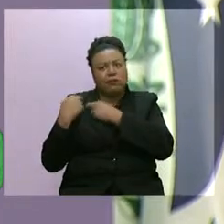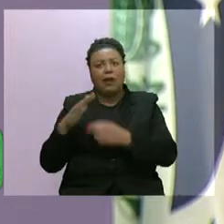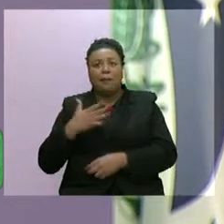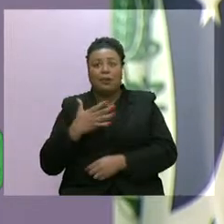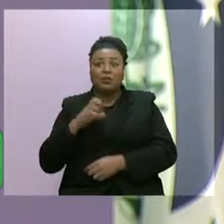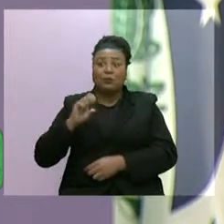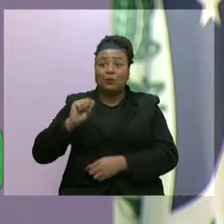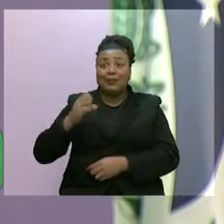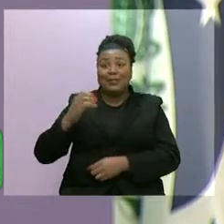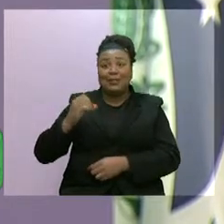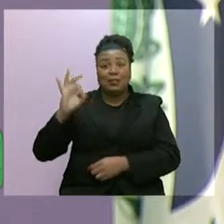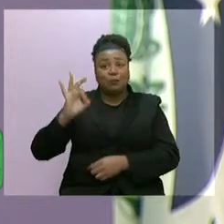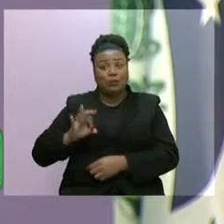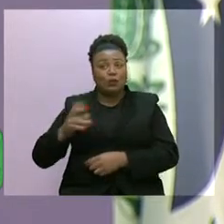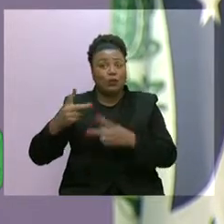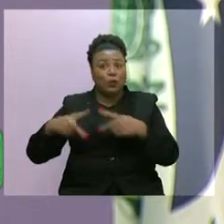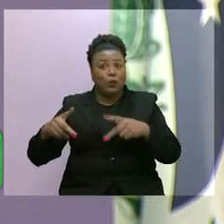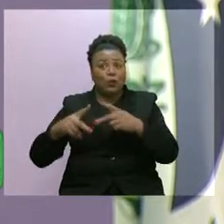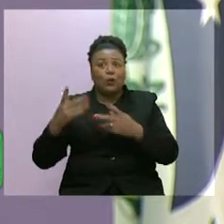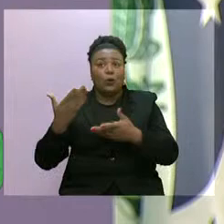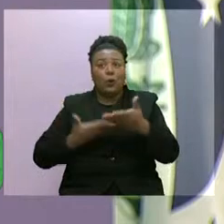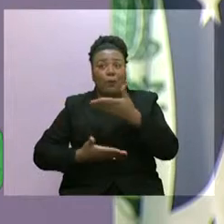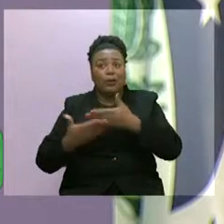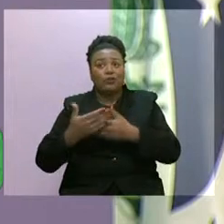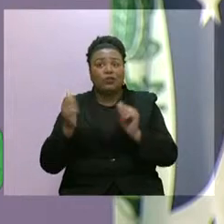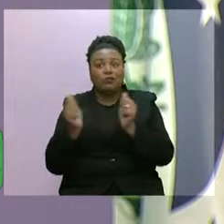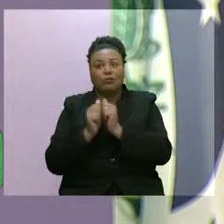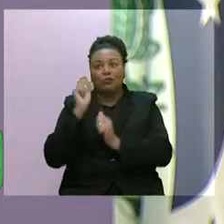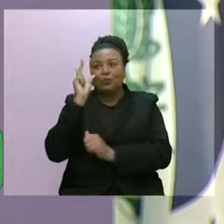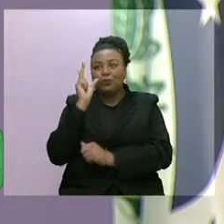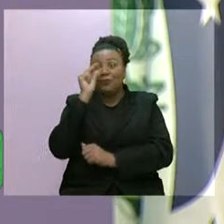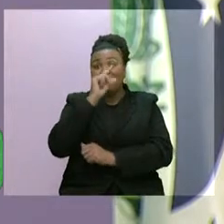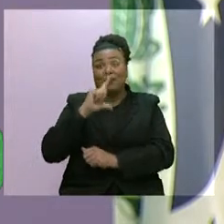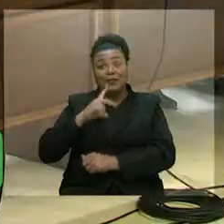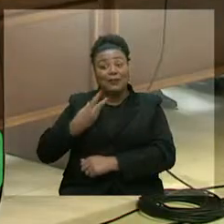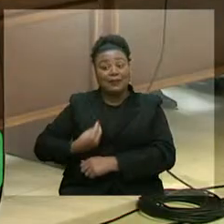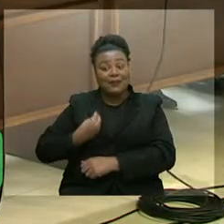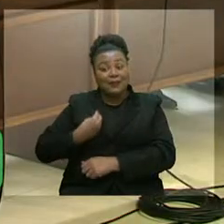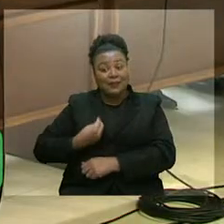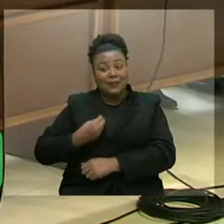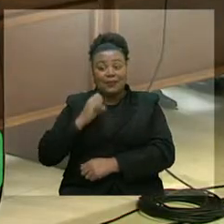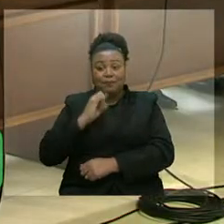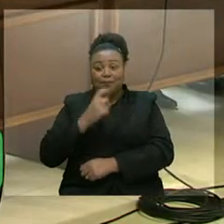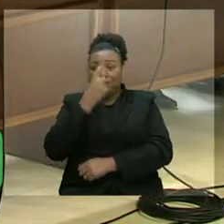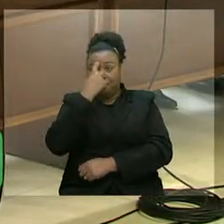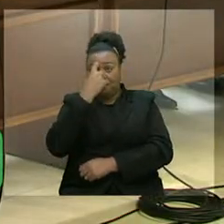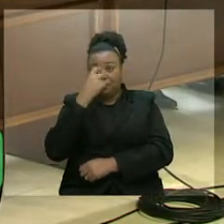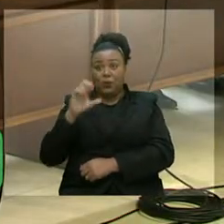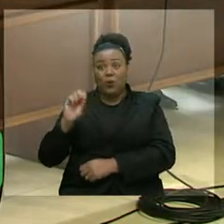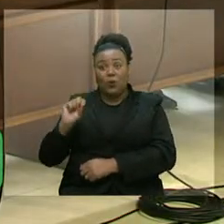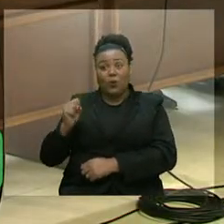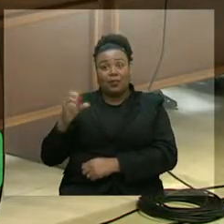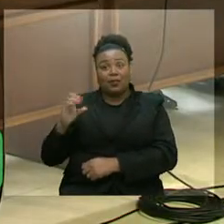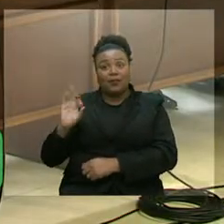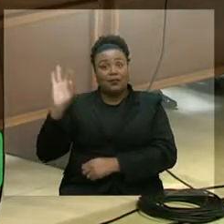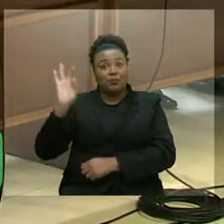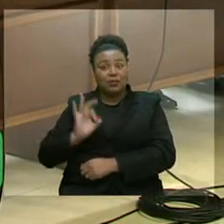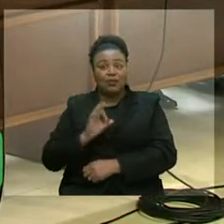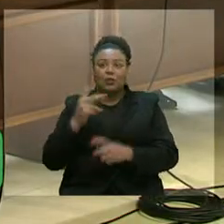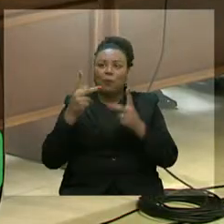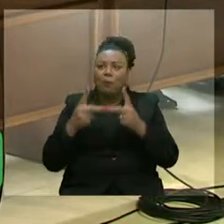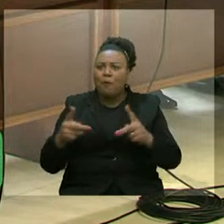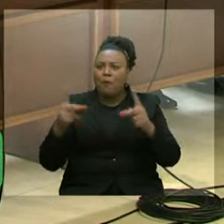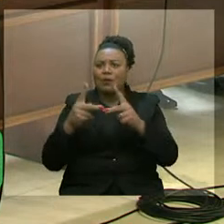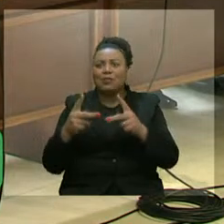de 80% dos gaúchos compartilhando isso com os prefeitos que estão nos acompanhando. Então, se a gente pensar, 80% da